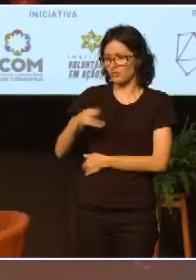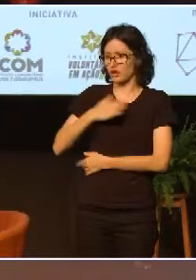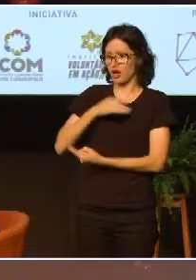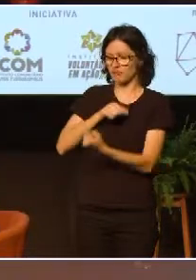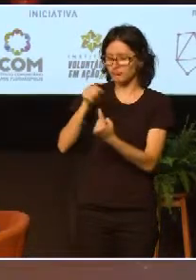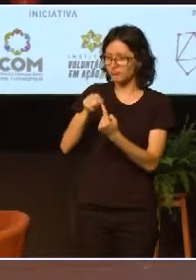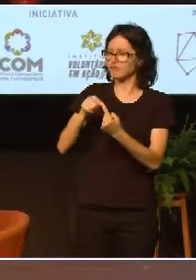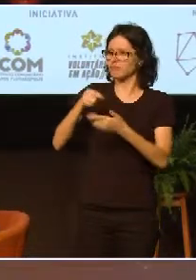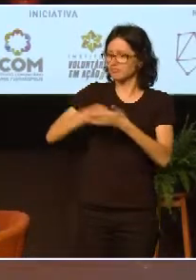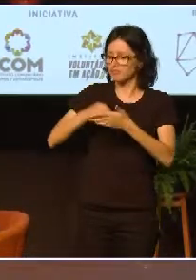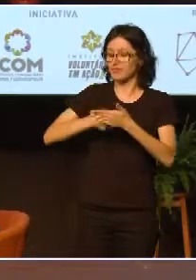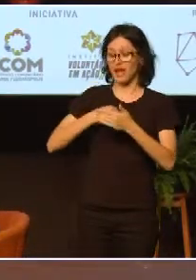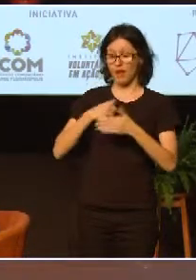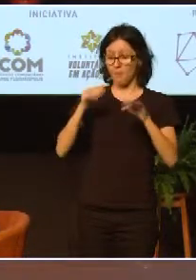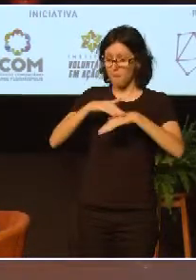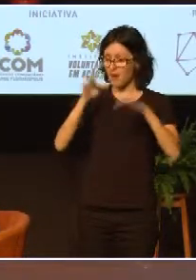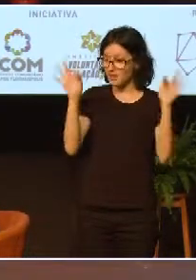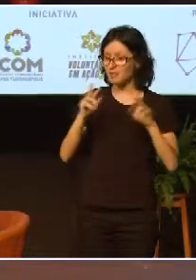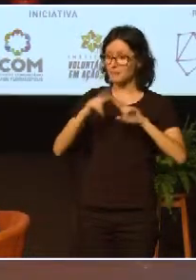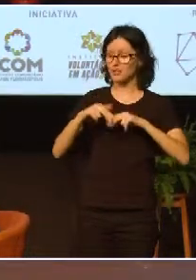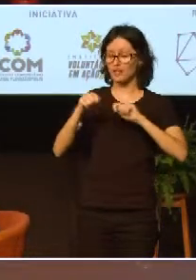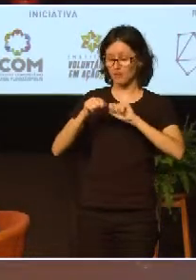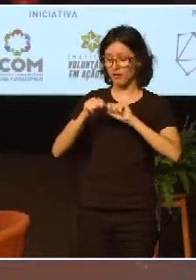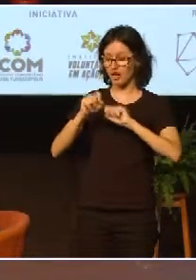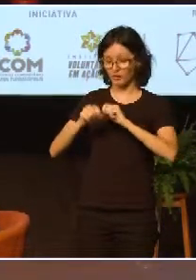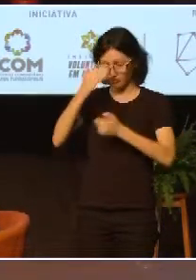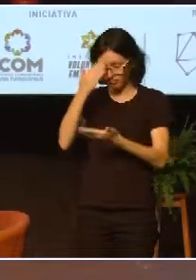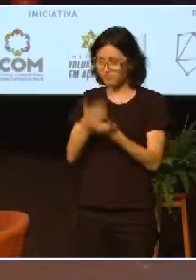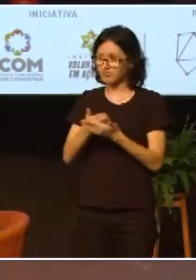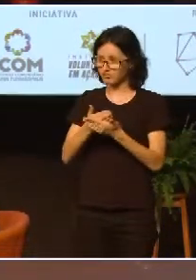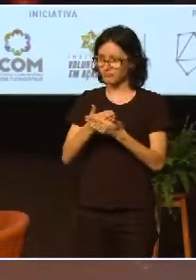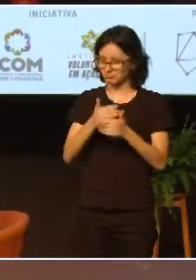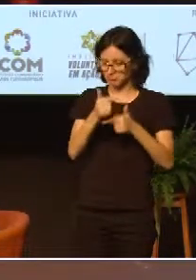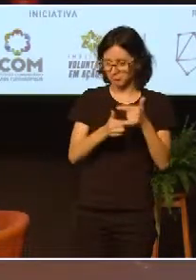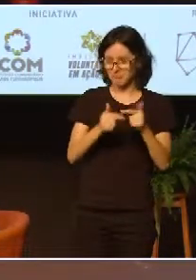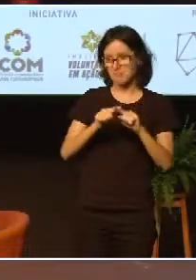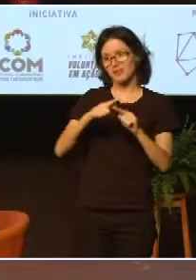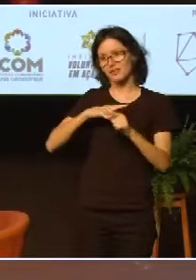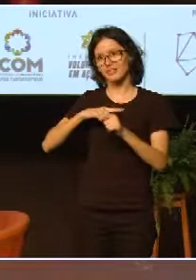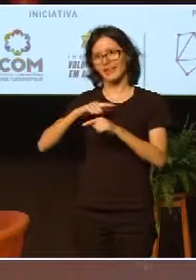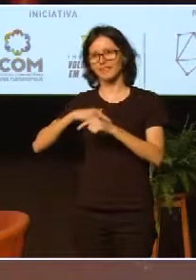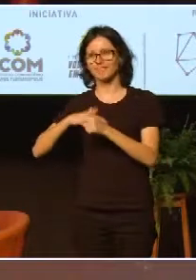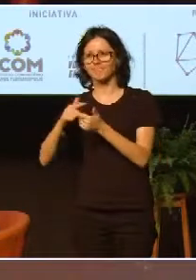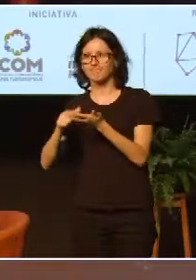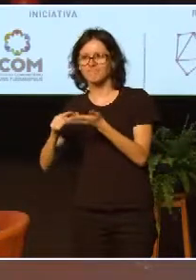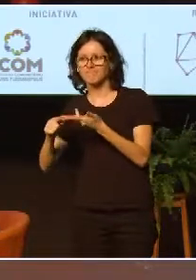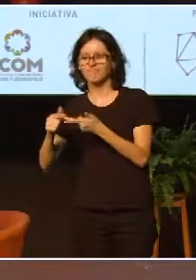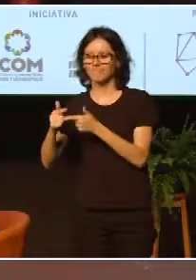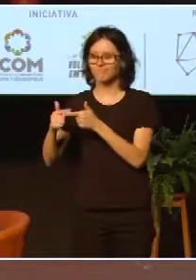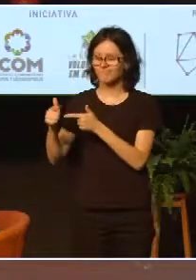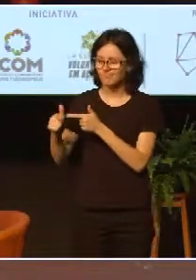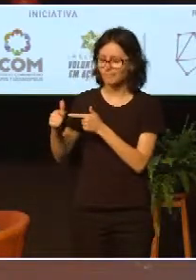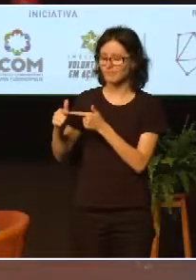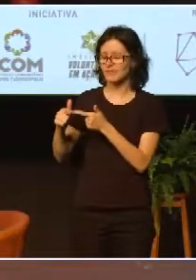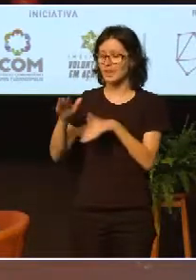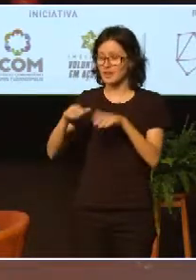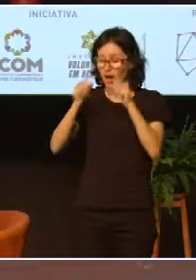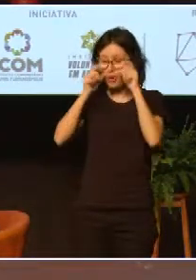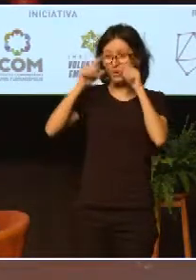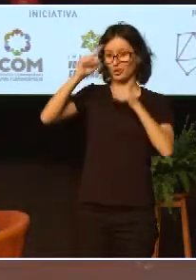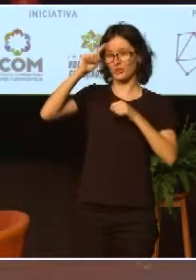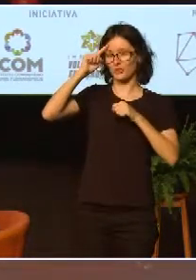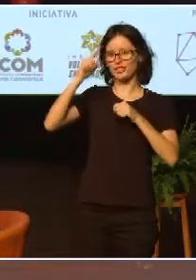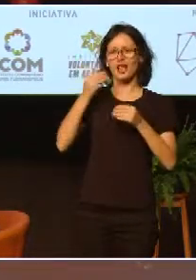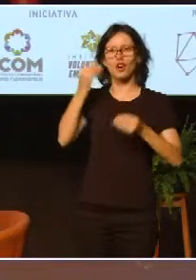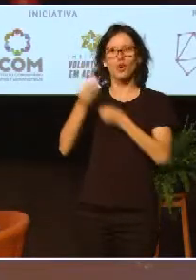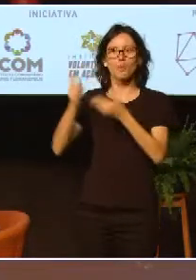feliz porque eu faço aquilo que eu acredito, não quer dizer que eu não tenho os meus dilemas. Não quer dizer que eu acorde todos os dias pensando